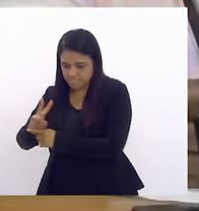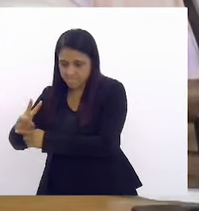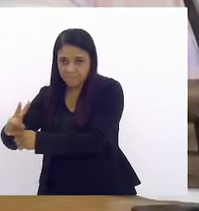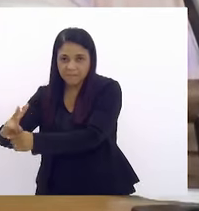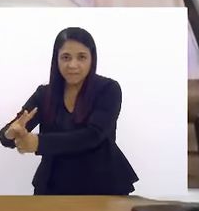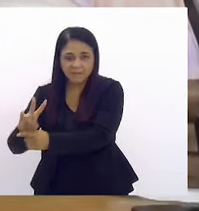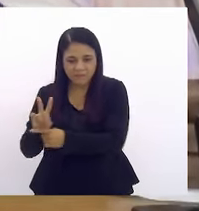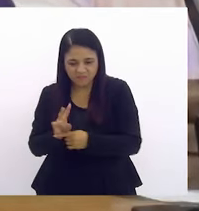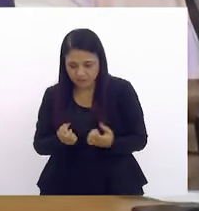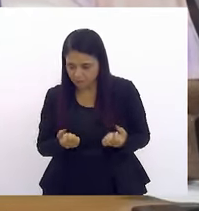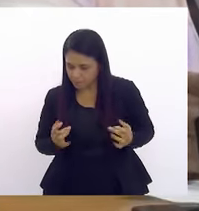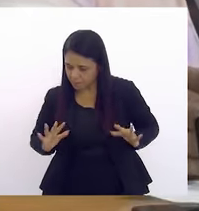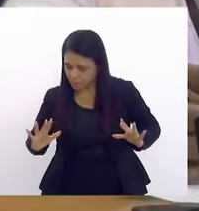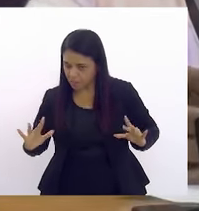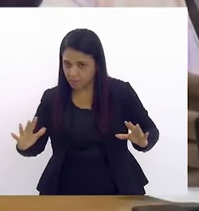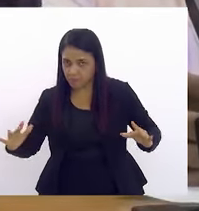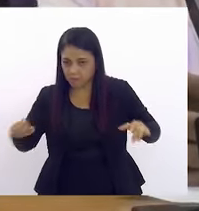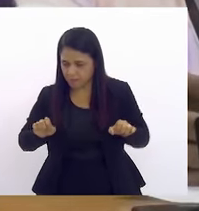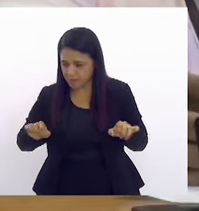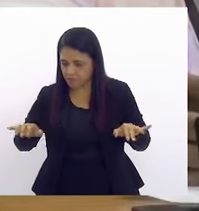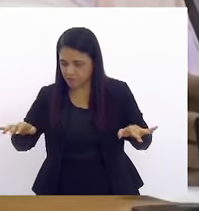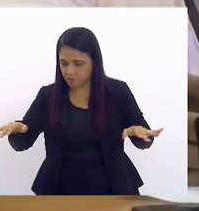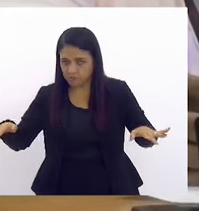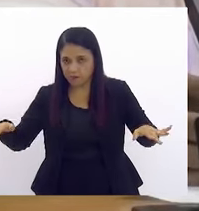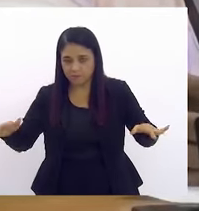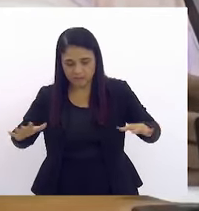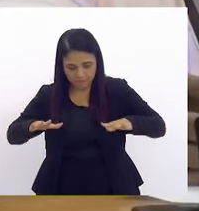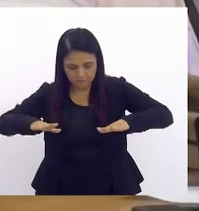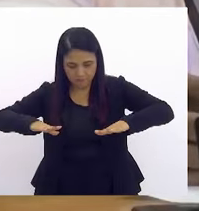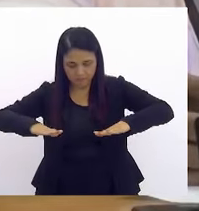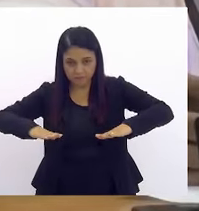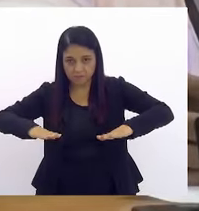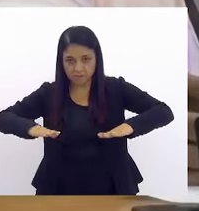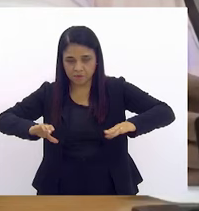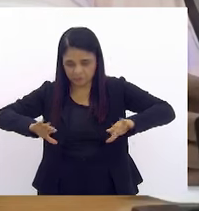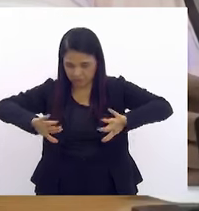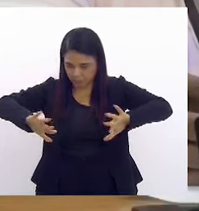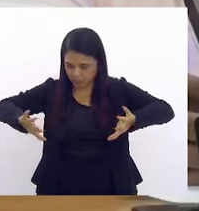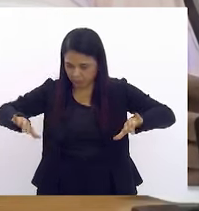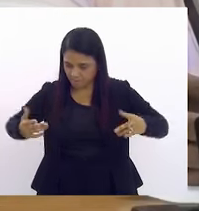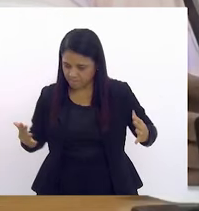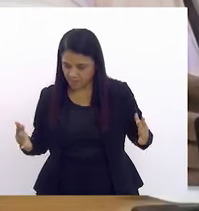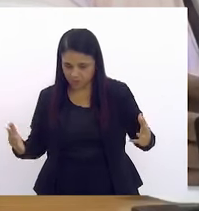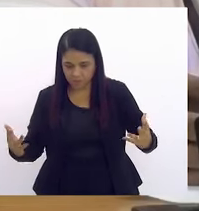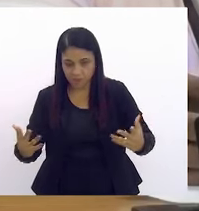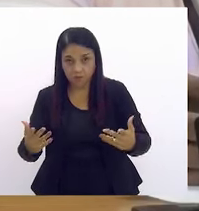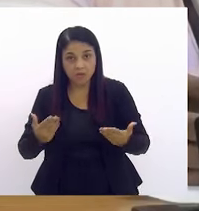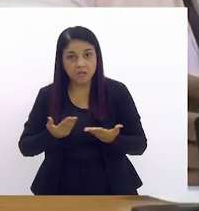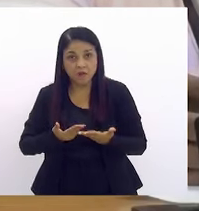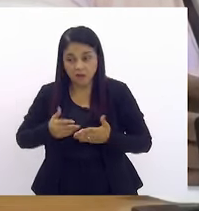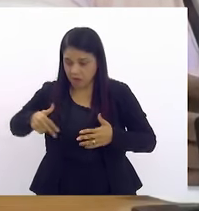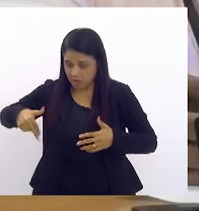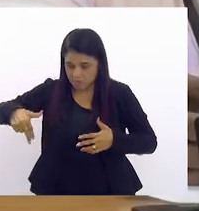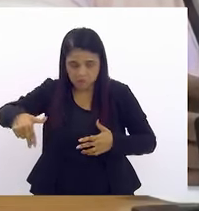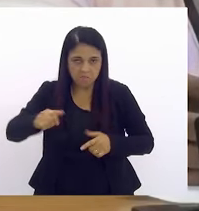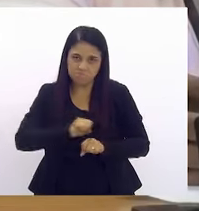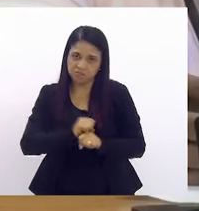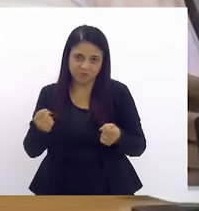vai tomando conta da margem da lagoa, e depois vai ser até difícil até você caminhar numa lagoa.